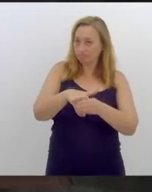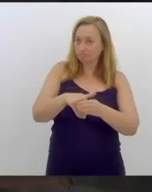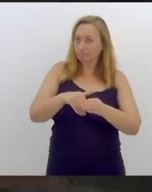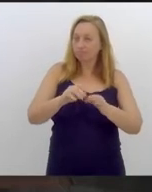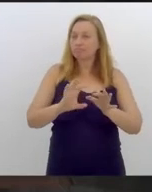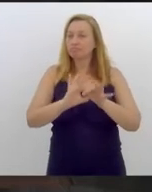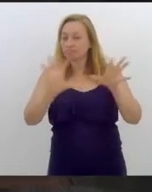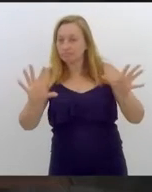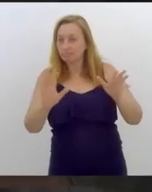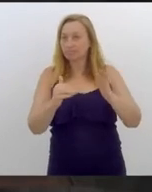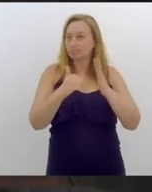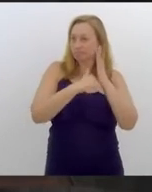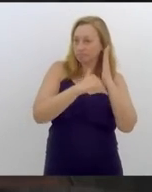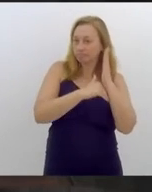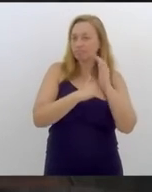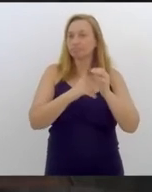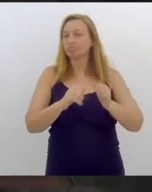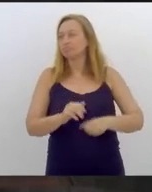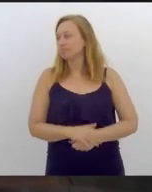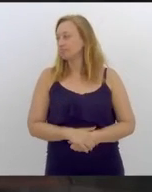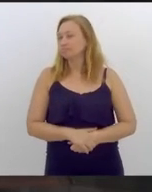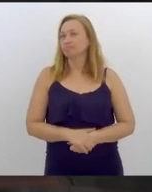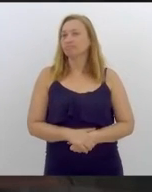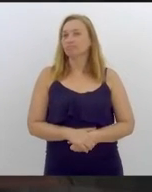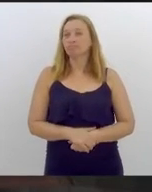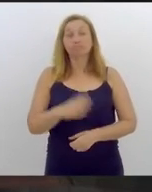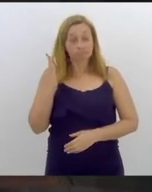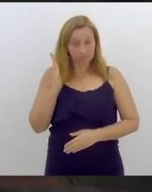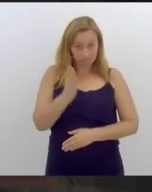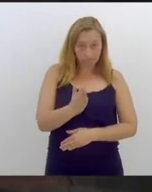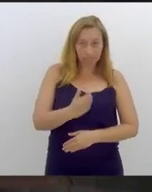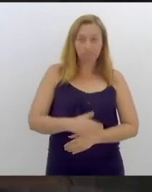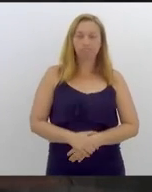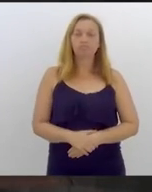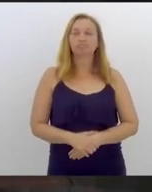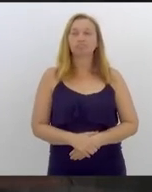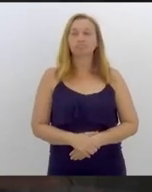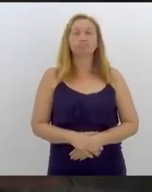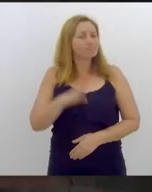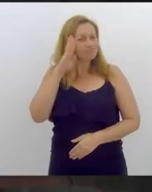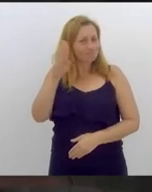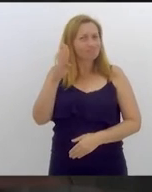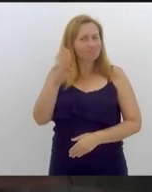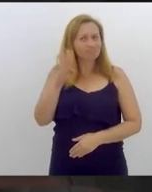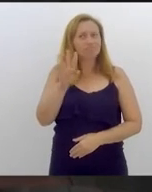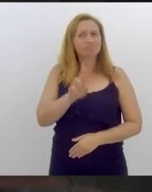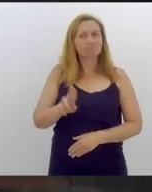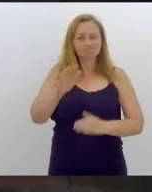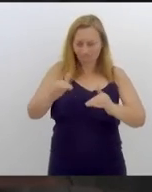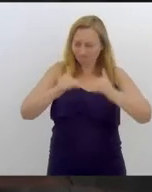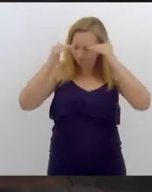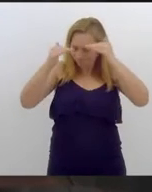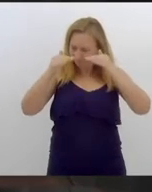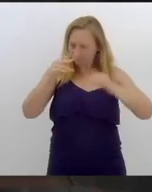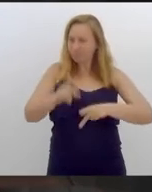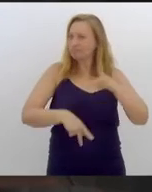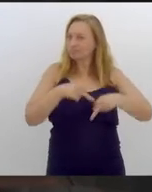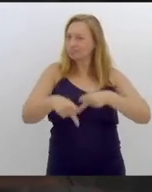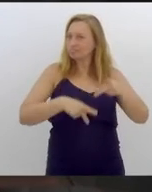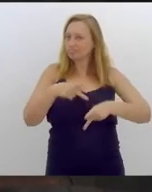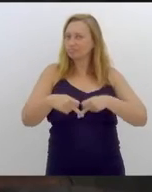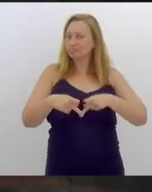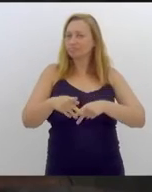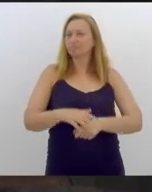Universal enfim direto é o principal instrumento da soberania popular e é um dos